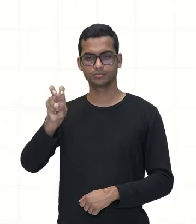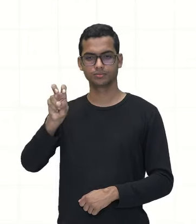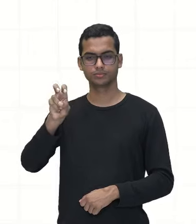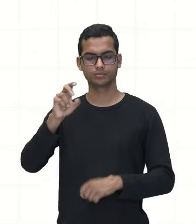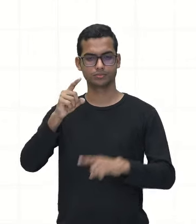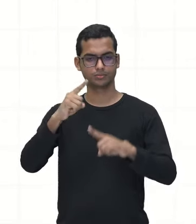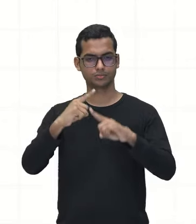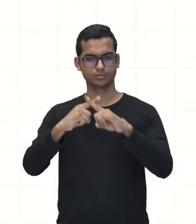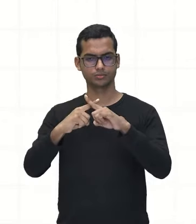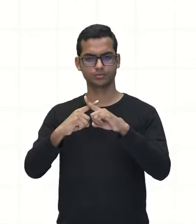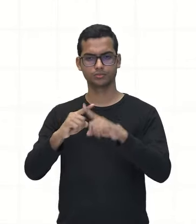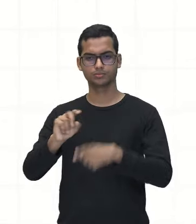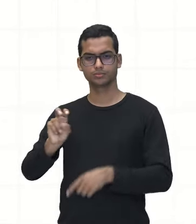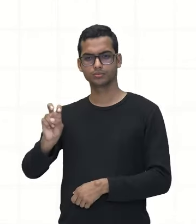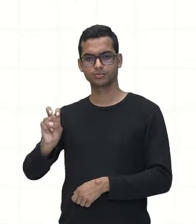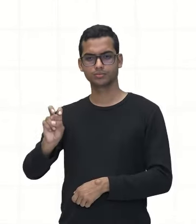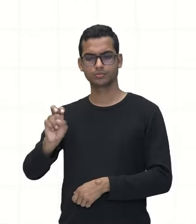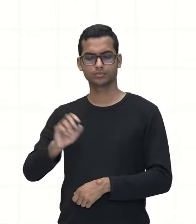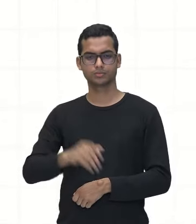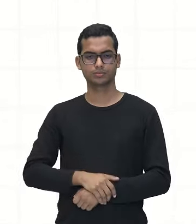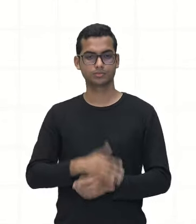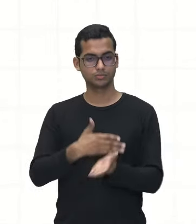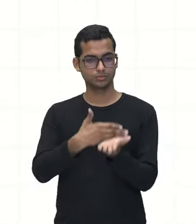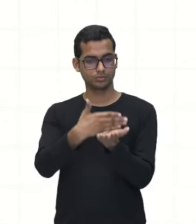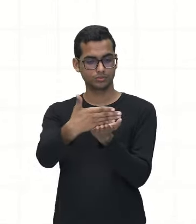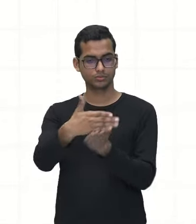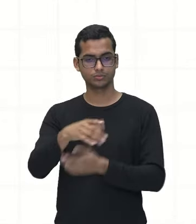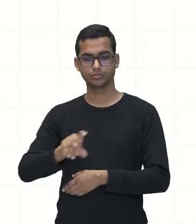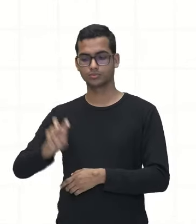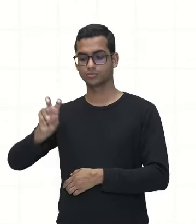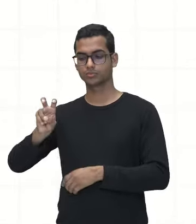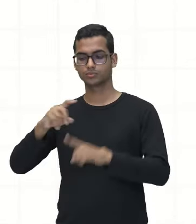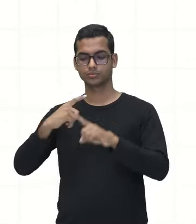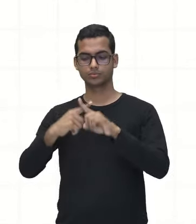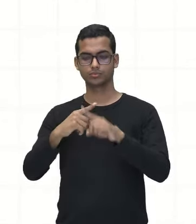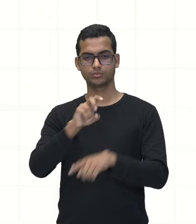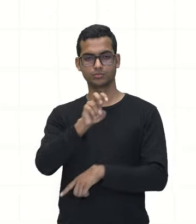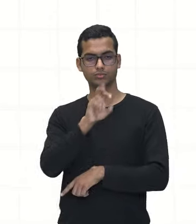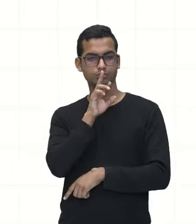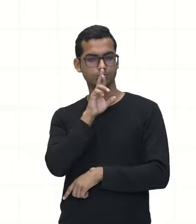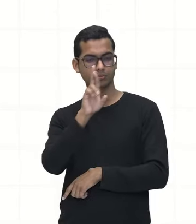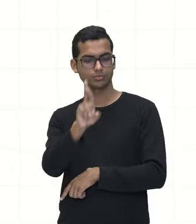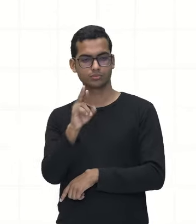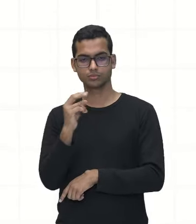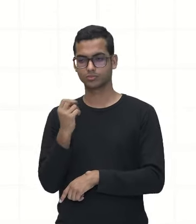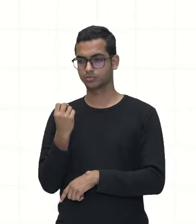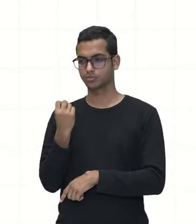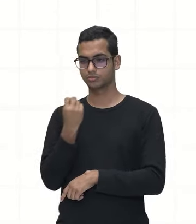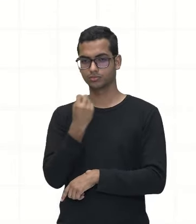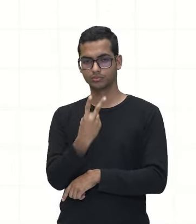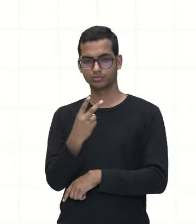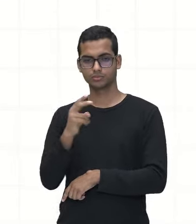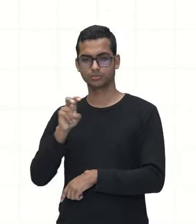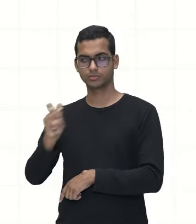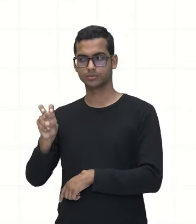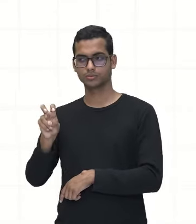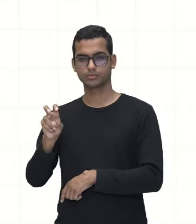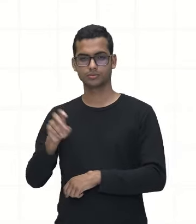E aí você faz 5 vezes 5, multiplicando 5 vezes 5, você vai ter 25, lembra que deixa o 5